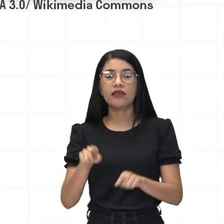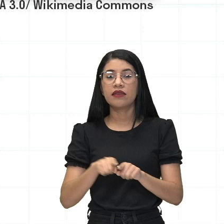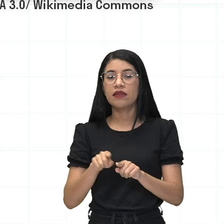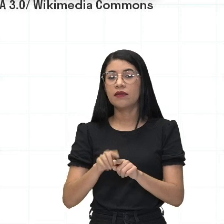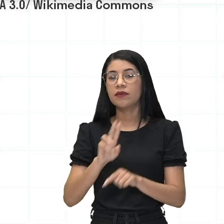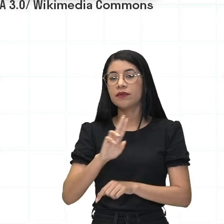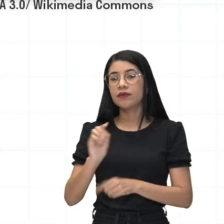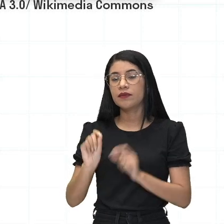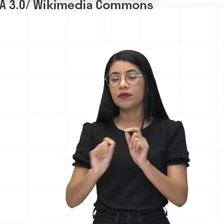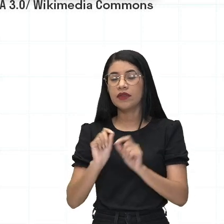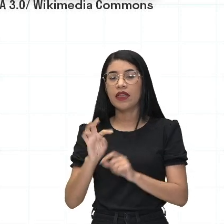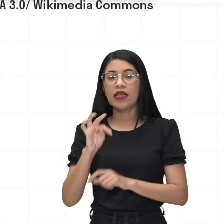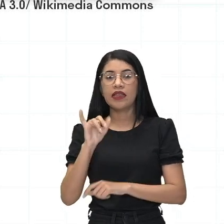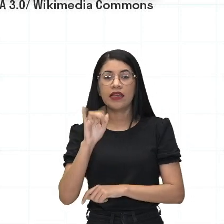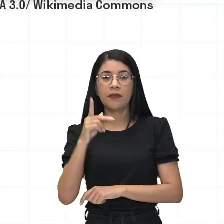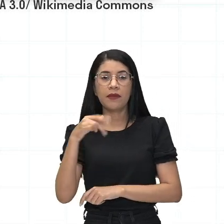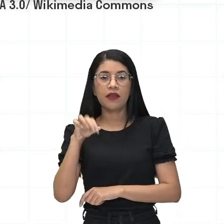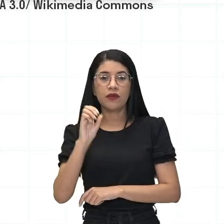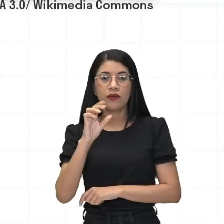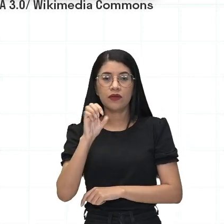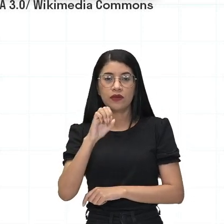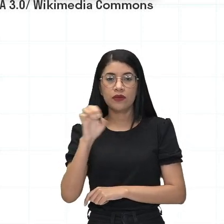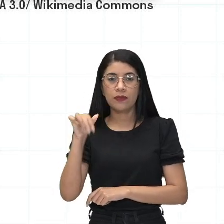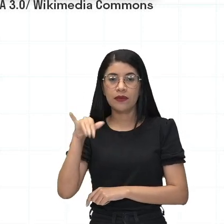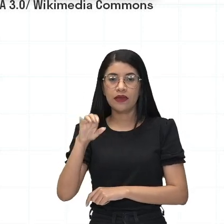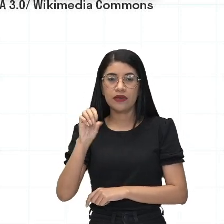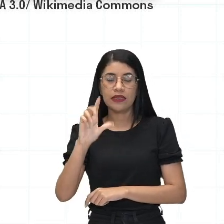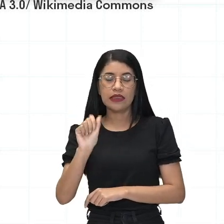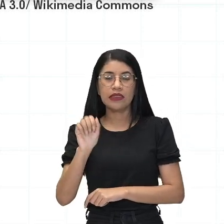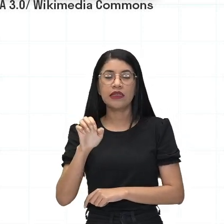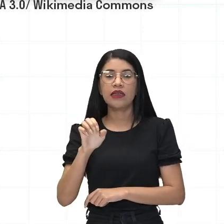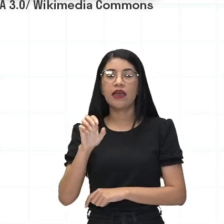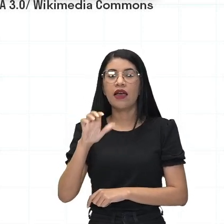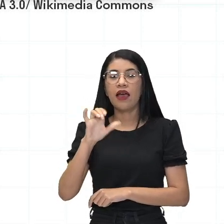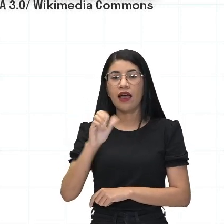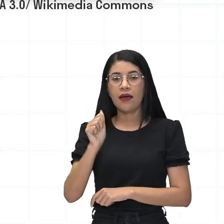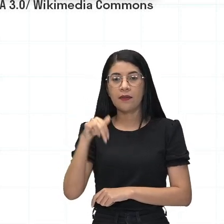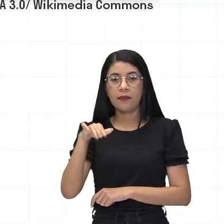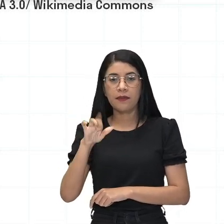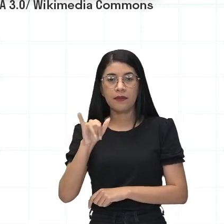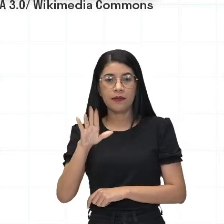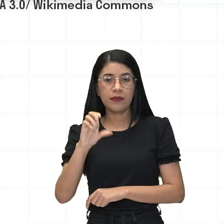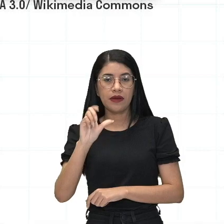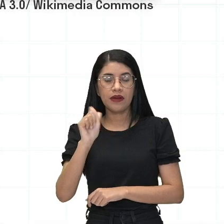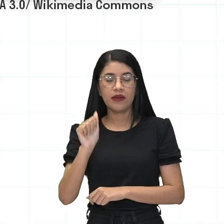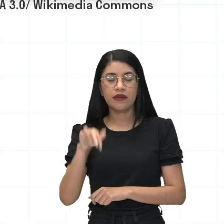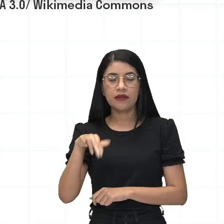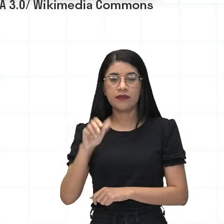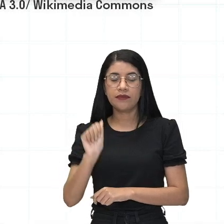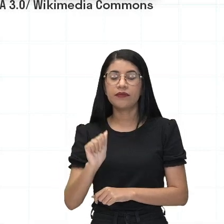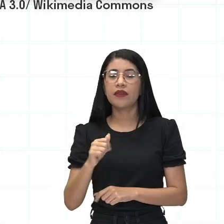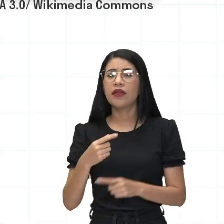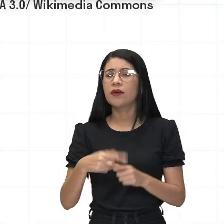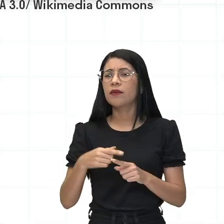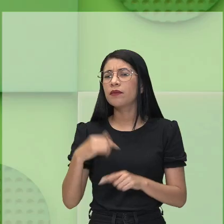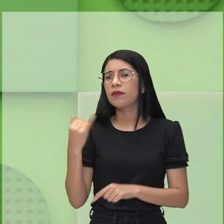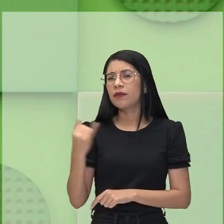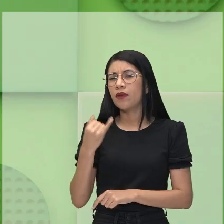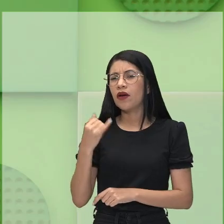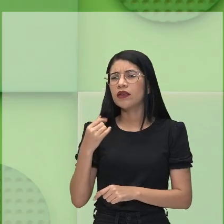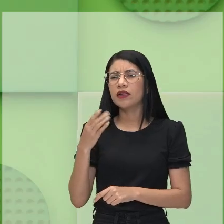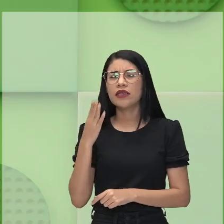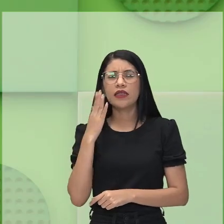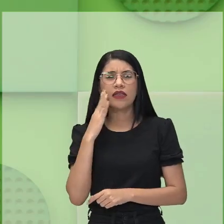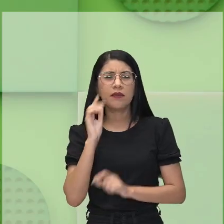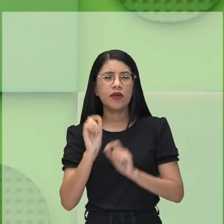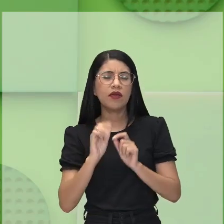chamado de trypanossomiase americana. E o que é importante a gente saber da doença de